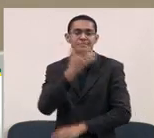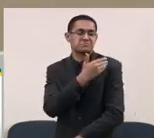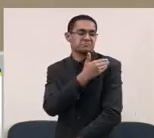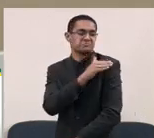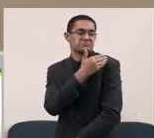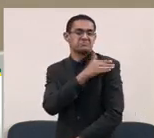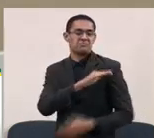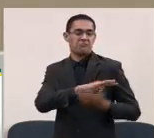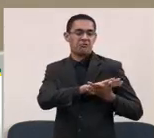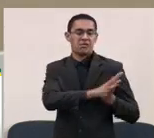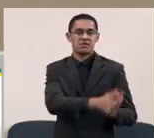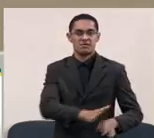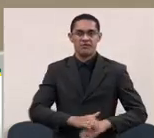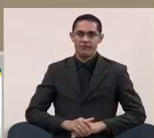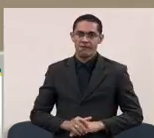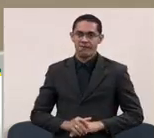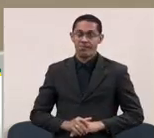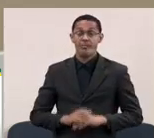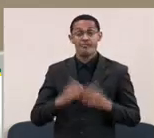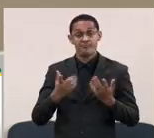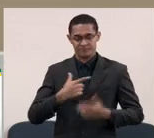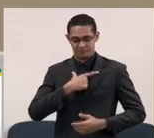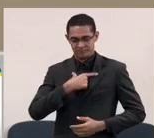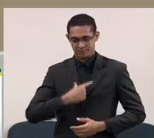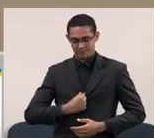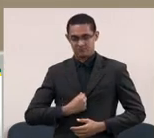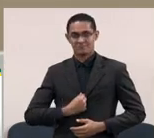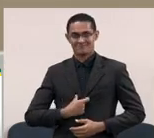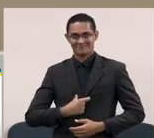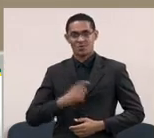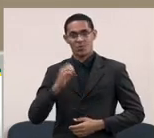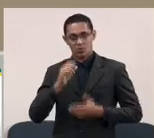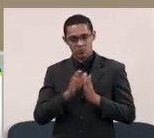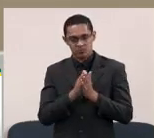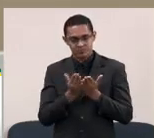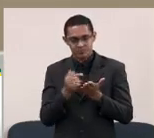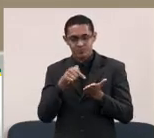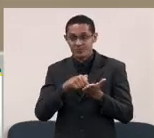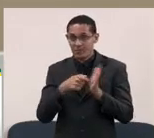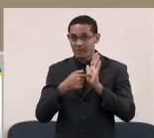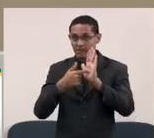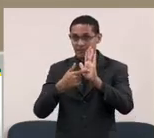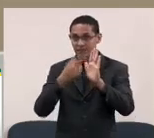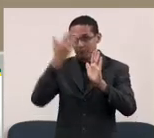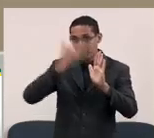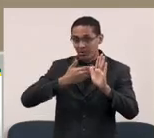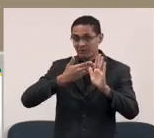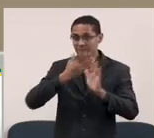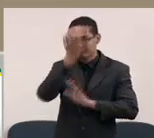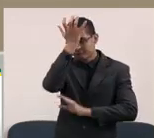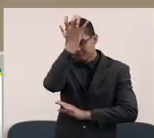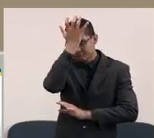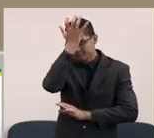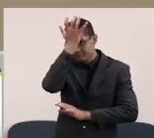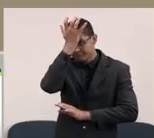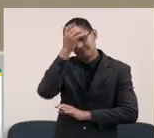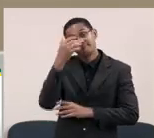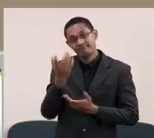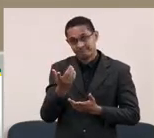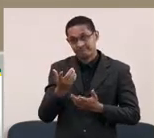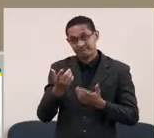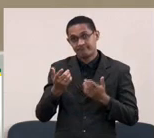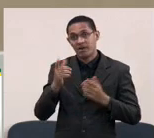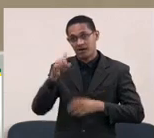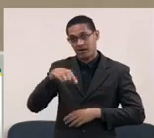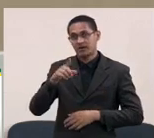parlamentar, garantirmos a carteira do autista, da pessoa com TEA, era para facilitar a vida dessas pessoas. Quando nós garantimos